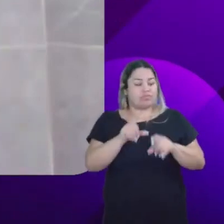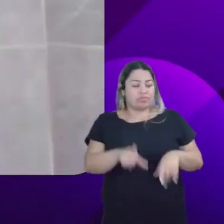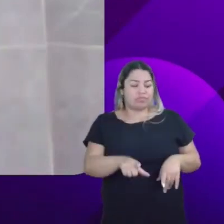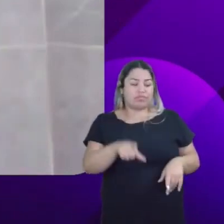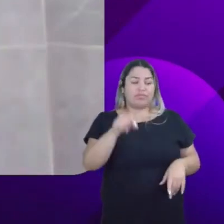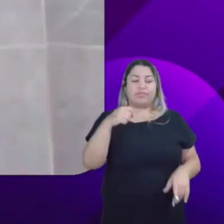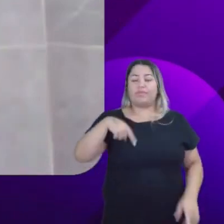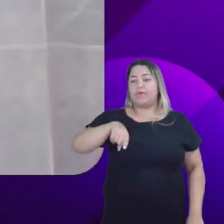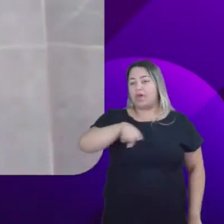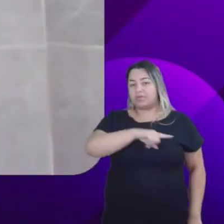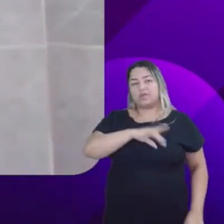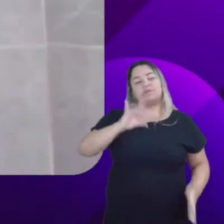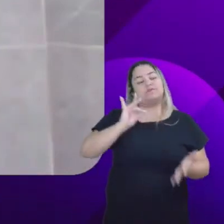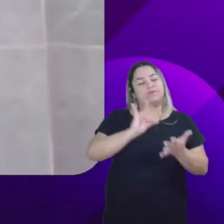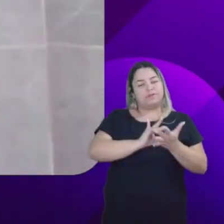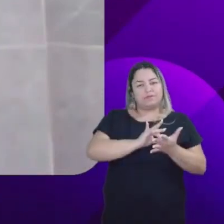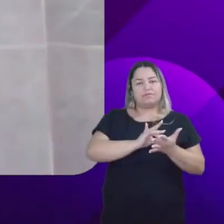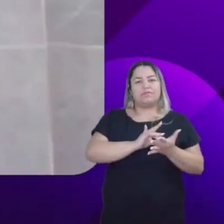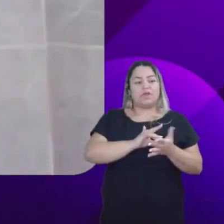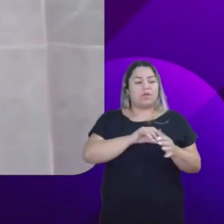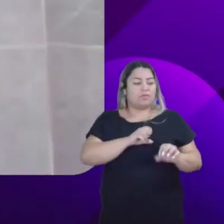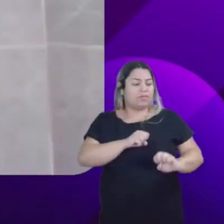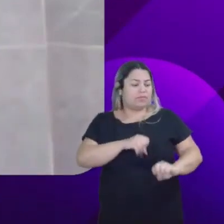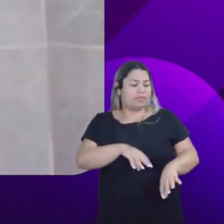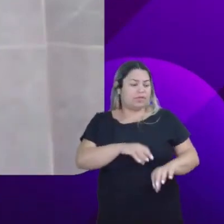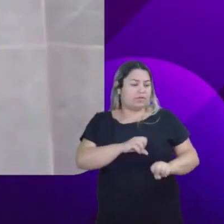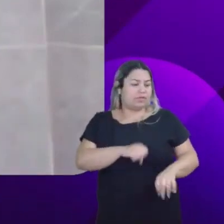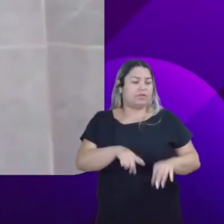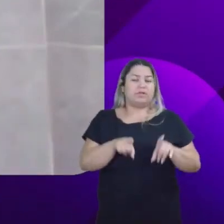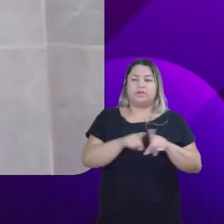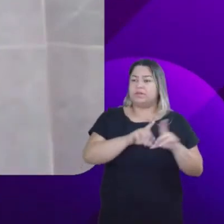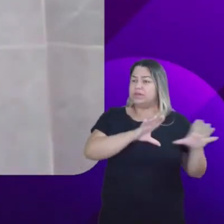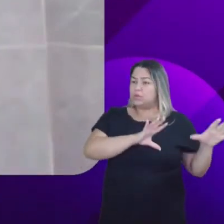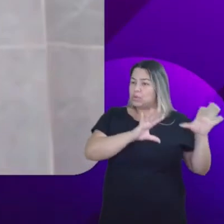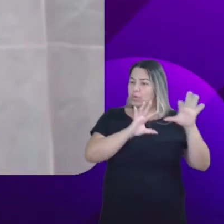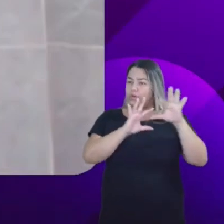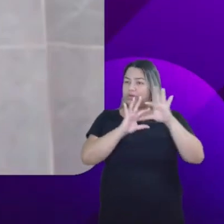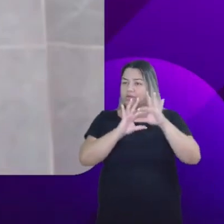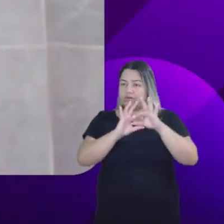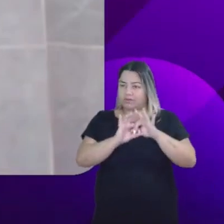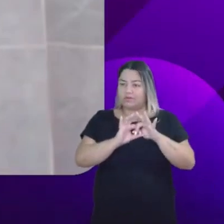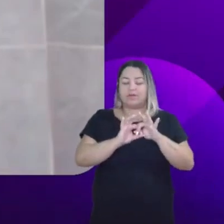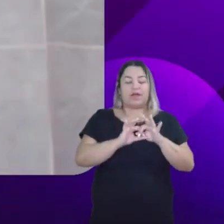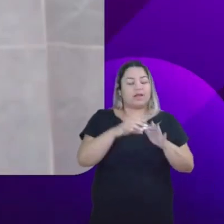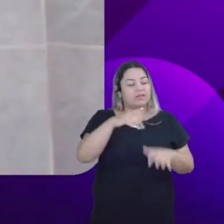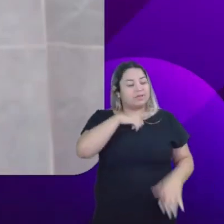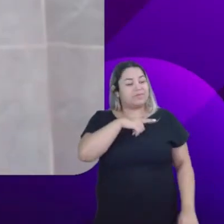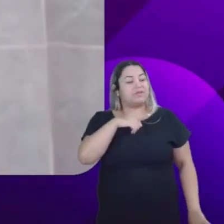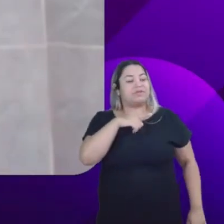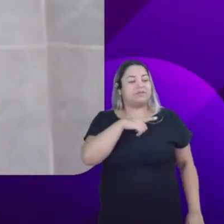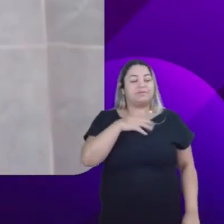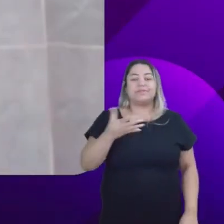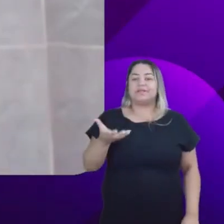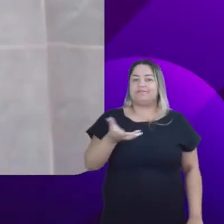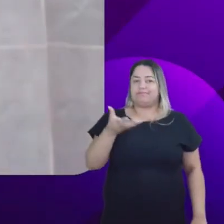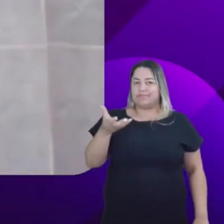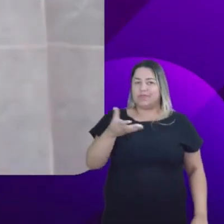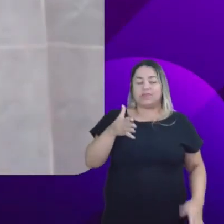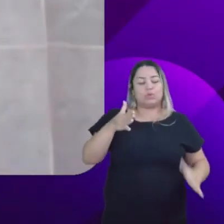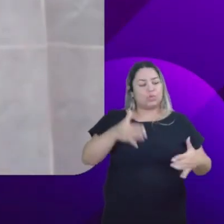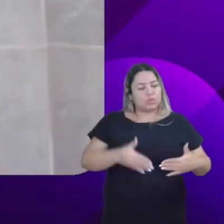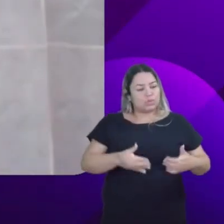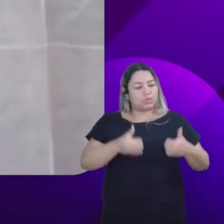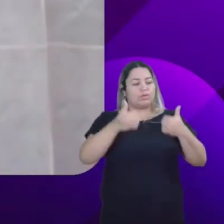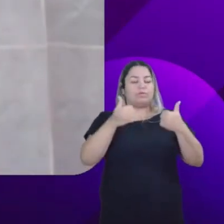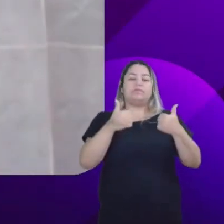alternativa à nossa realidade. É uma educação que ela seja contextualizada. A gente quer uma educação de qualidade no meio